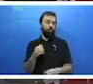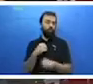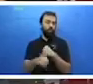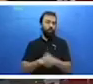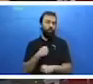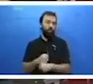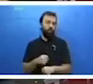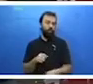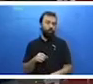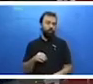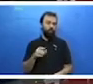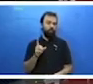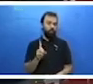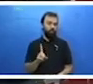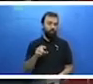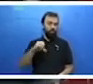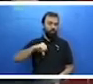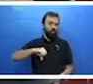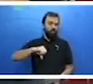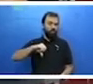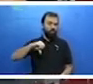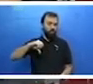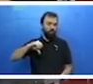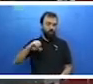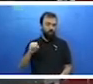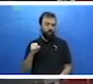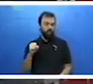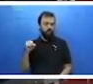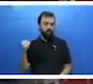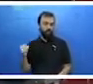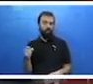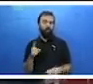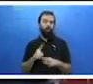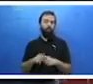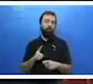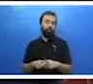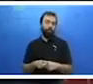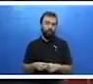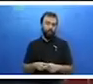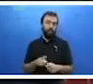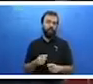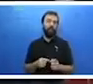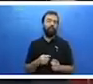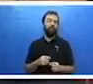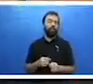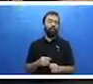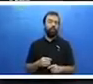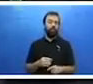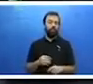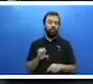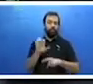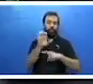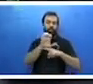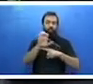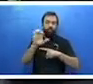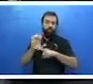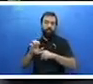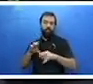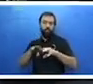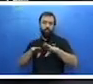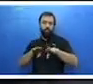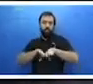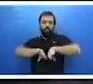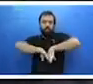Goiás e a criação do Tocantins. Aquele estado continuou pertencendo à região do Centro-Oeste, mas